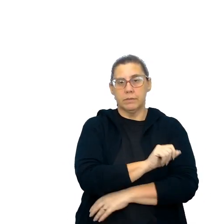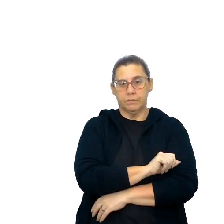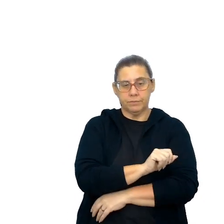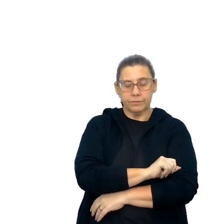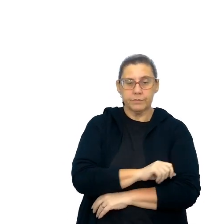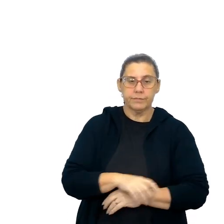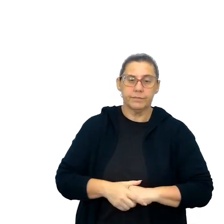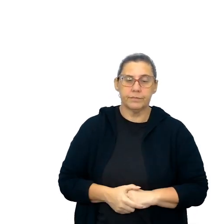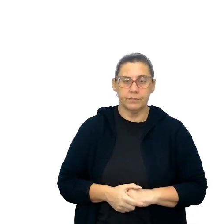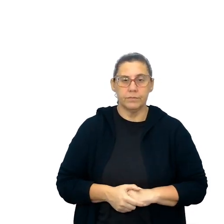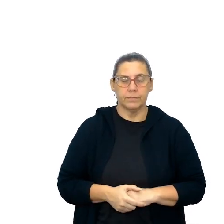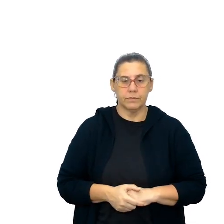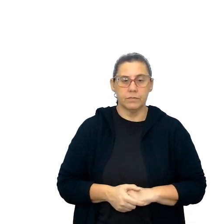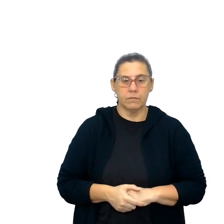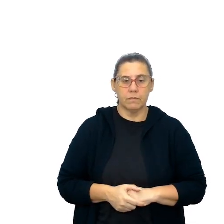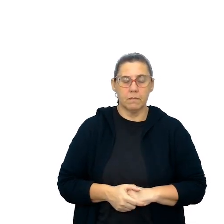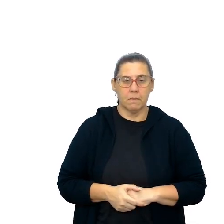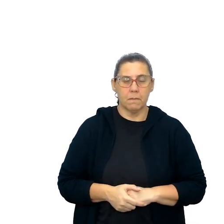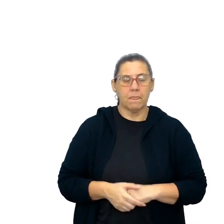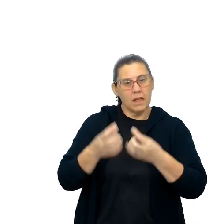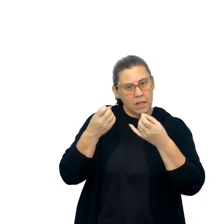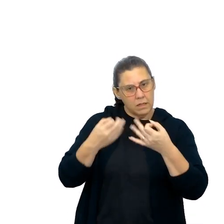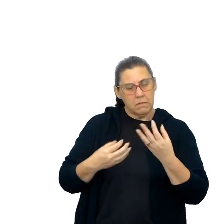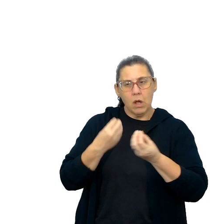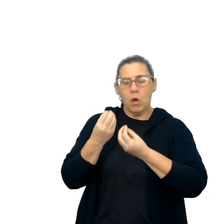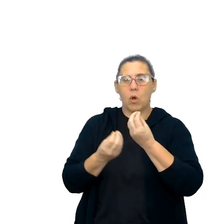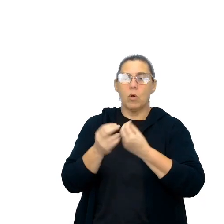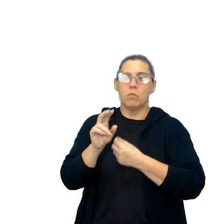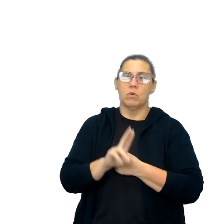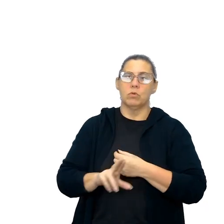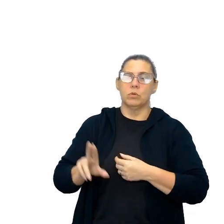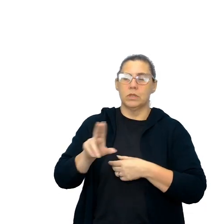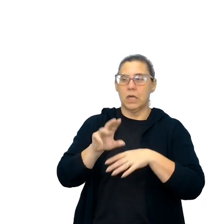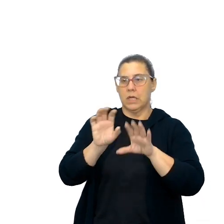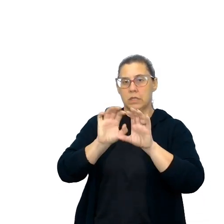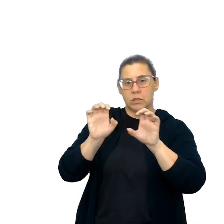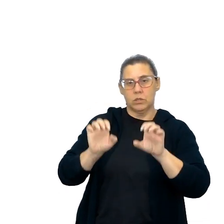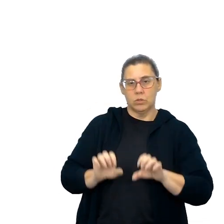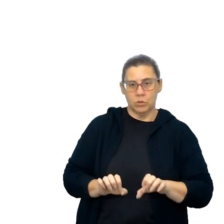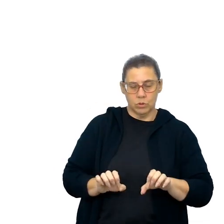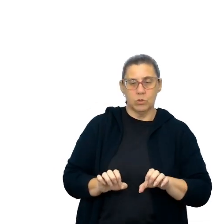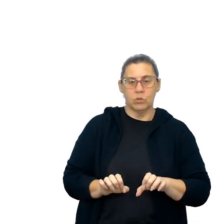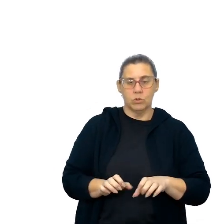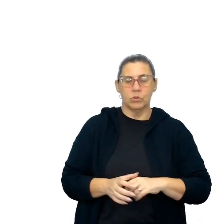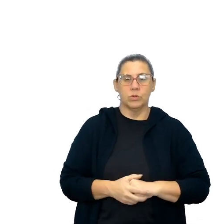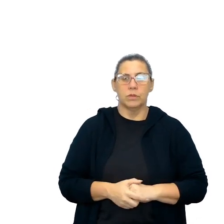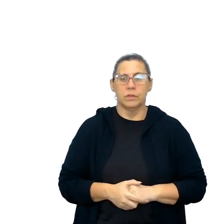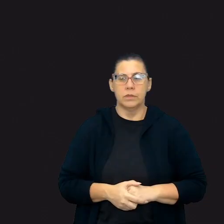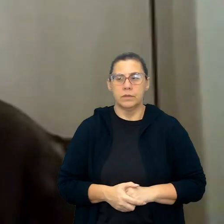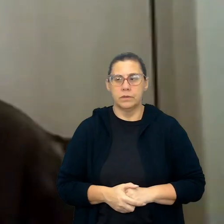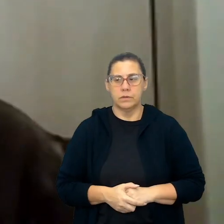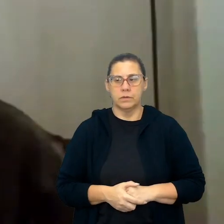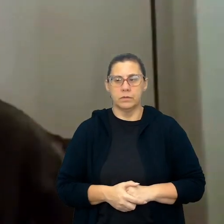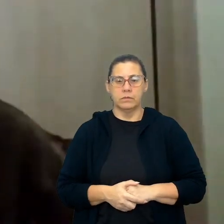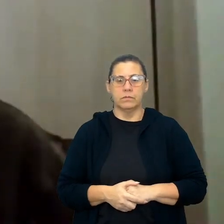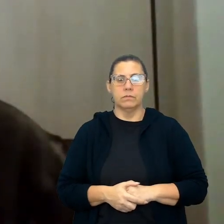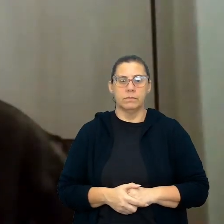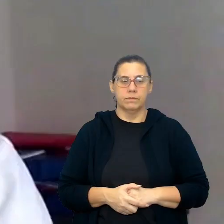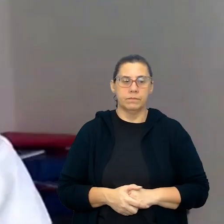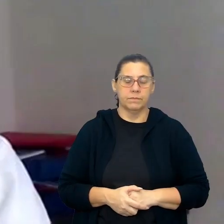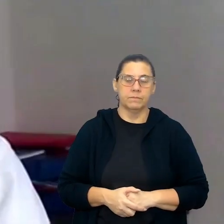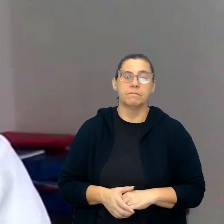Passo para você, Fábio. Comente para nós um pouquinho como a gente utiliza essas estruturas do raciocínio lógico-matemático.